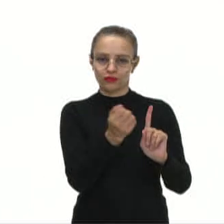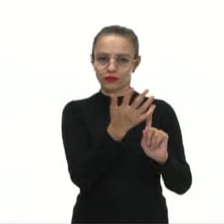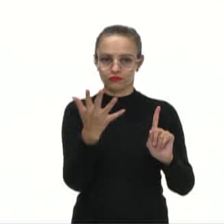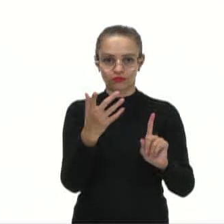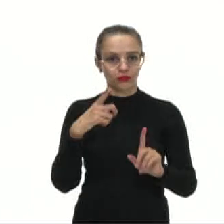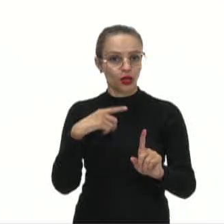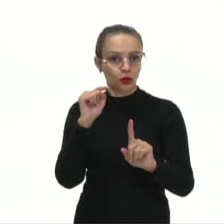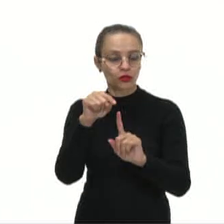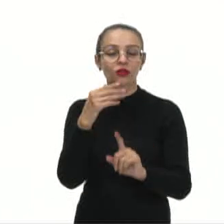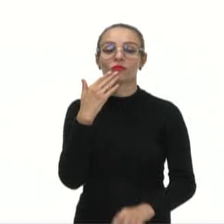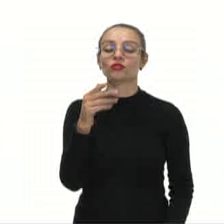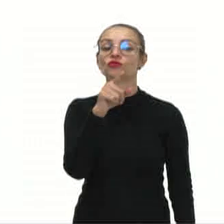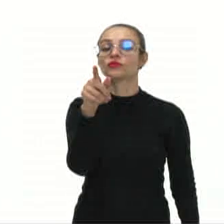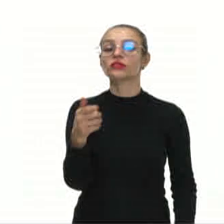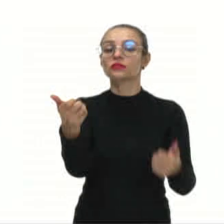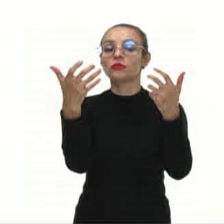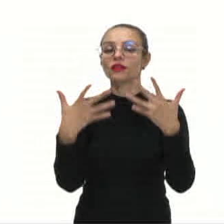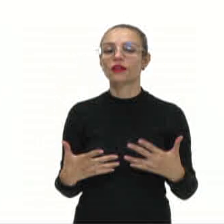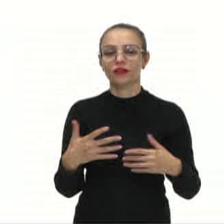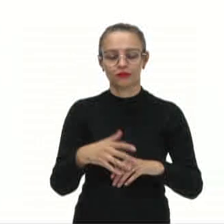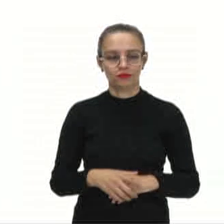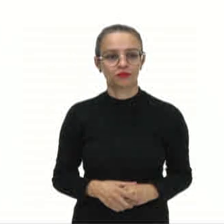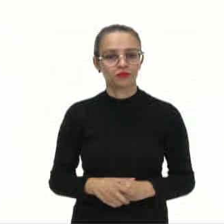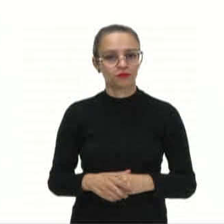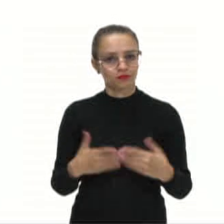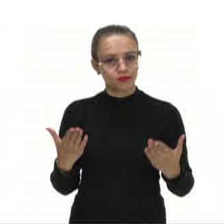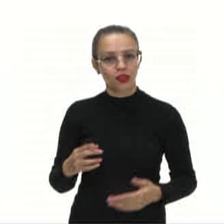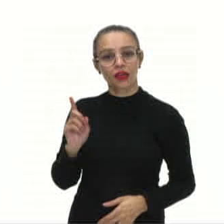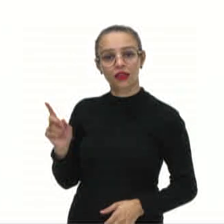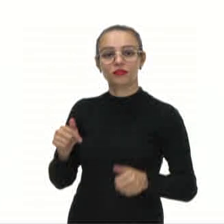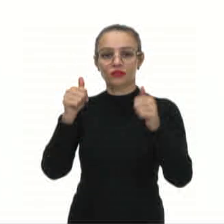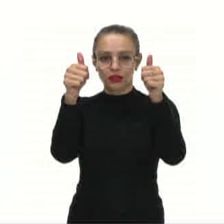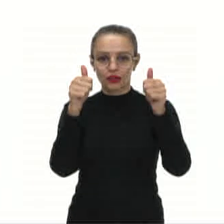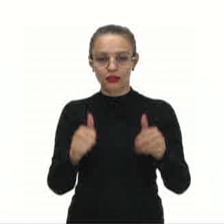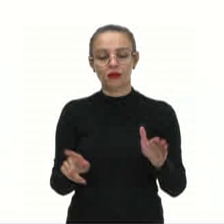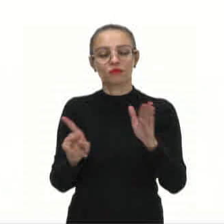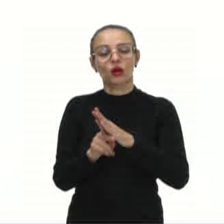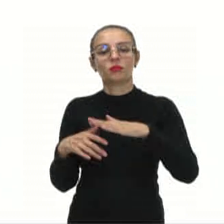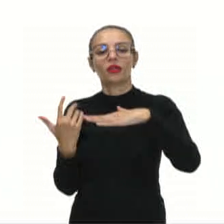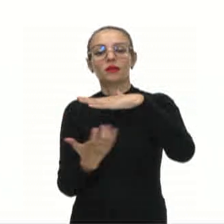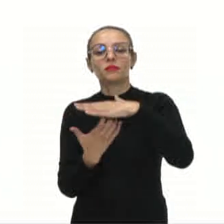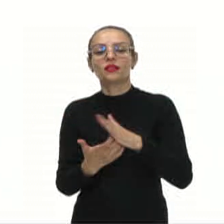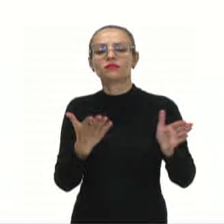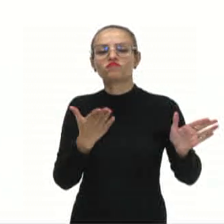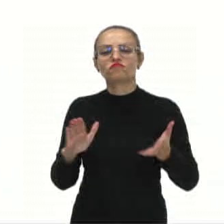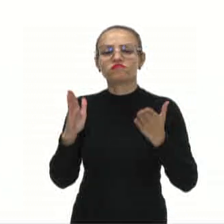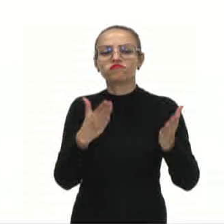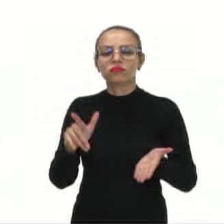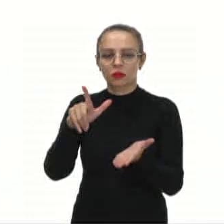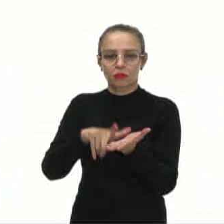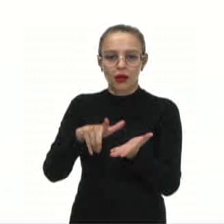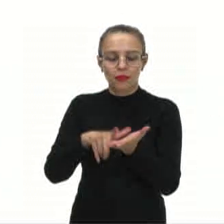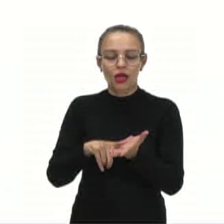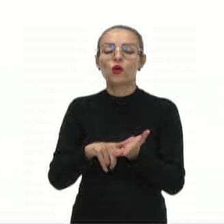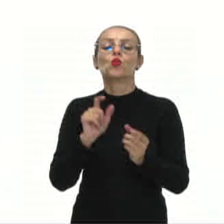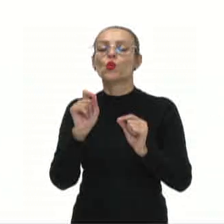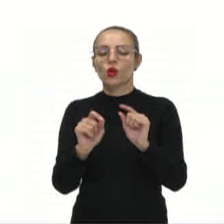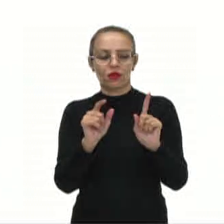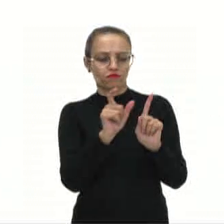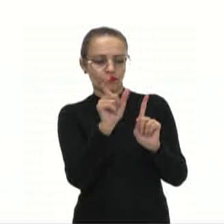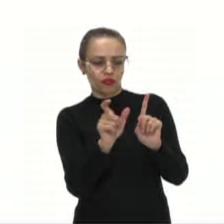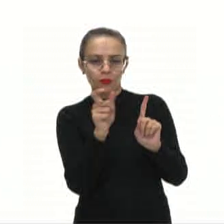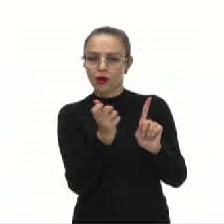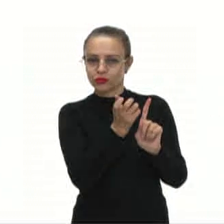Eu te pedi para você explicar qual. Então, nesse cartaz de uma empresa de papel e celulose, a combinação dos elementos verbais